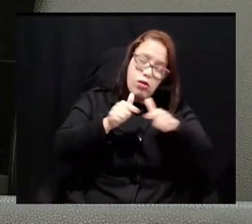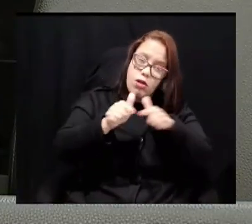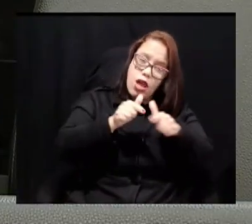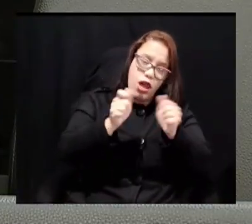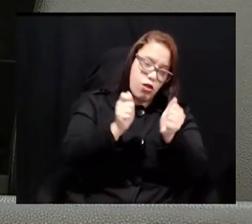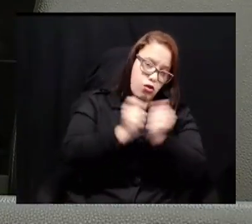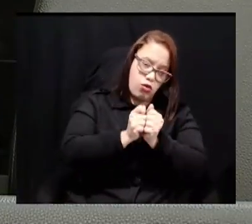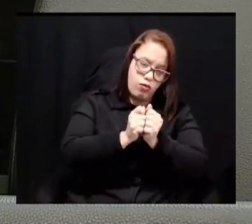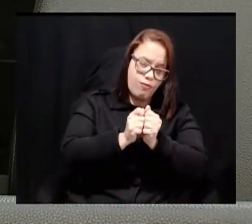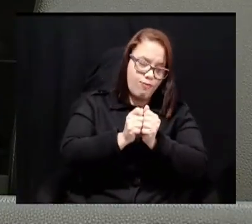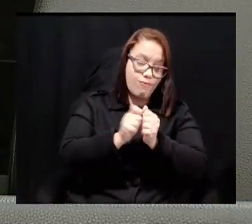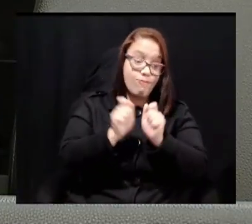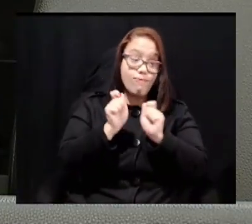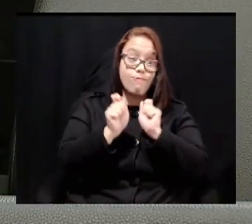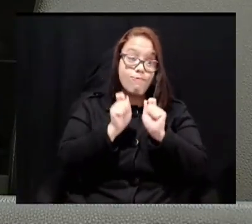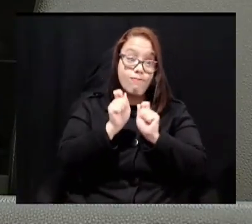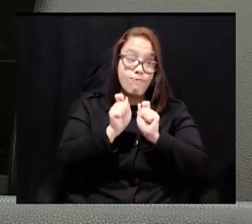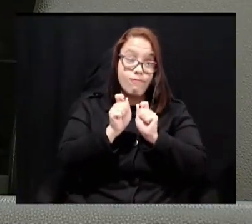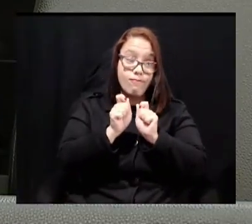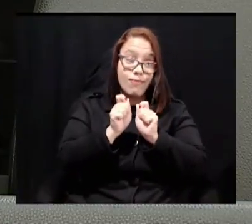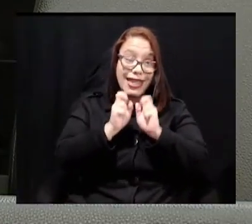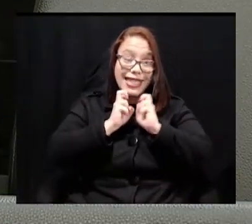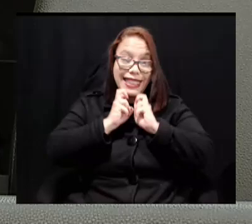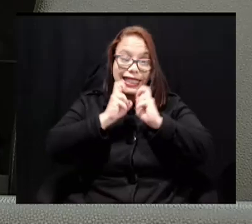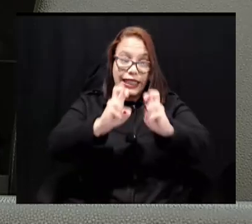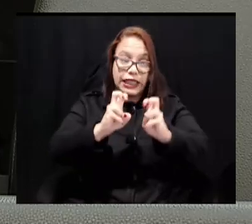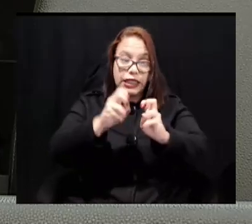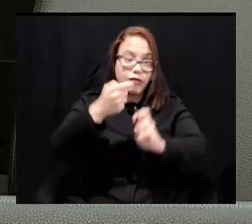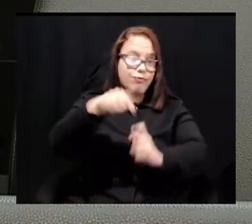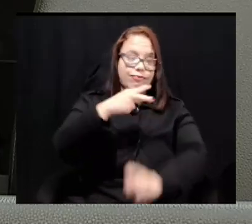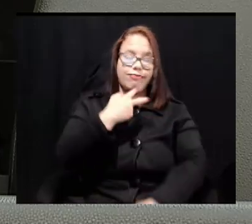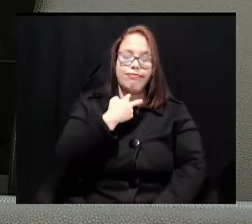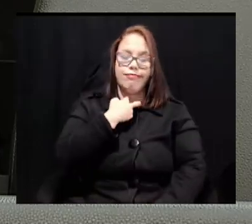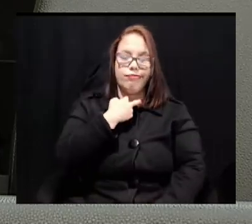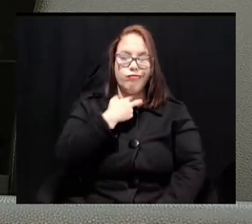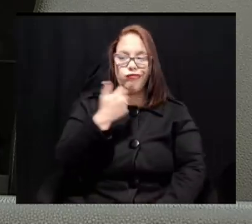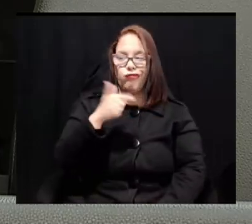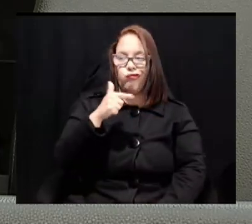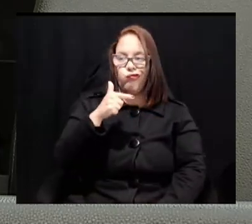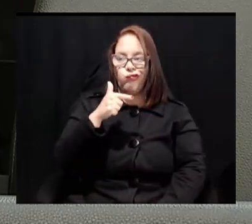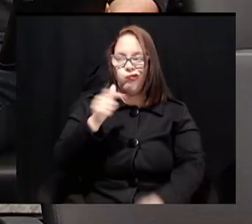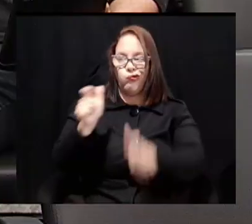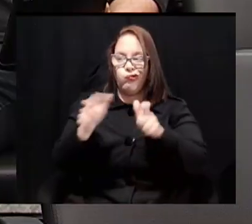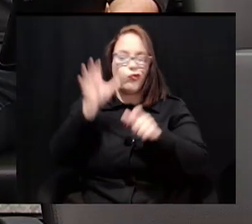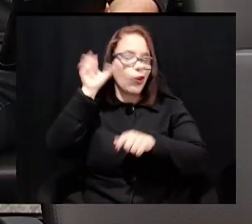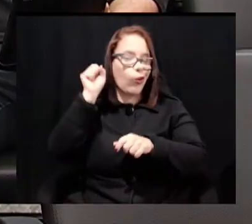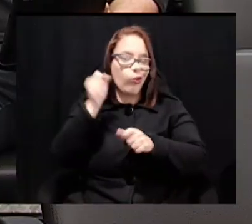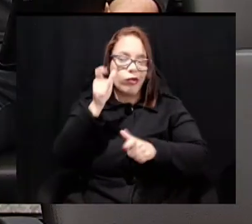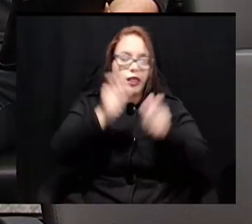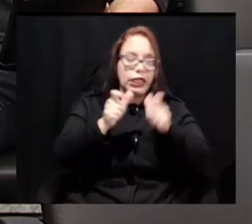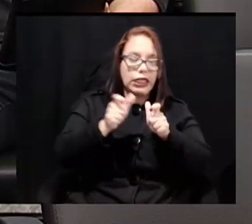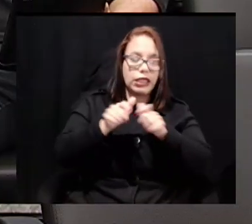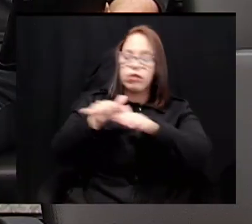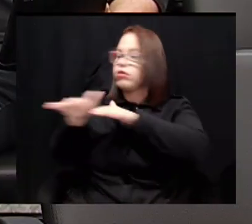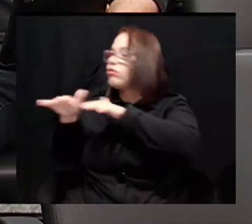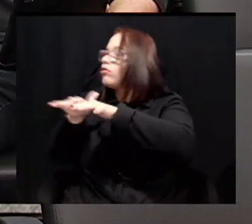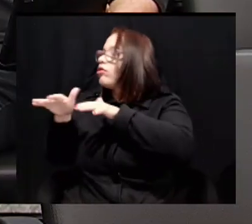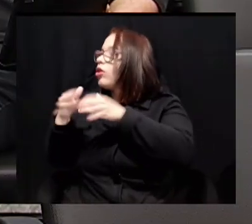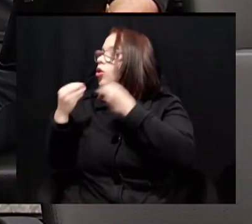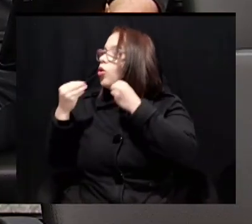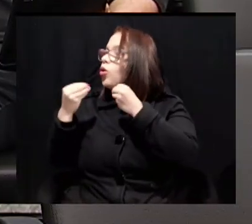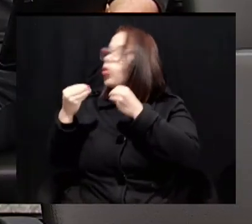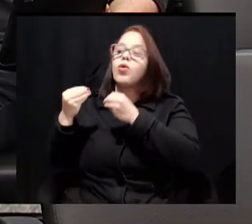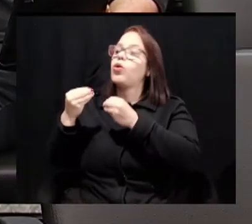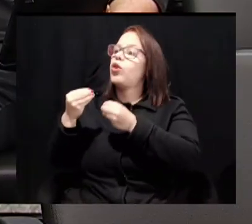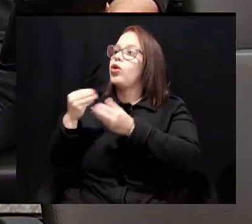sendo a voz daqueles que às vezes não conseguem ser ouvidos em determinados momentos. O senhor falou que está compondo a mesa